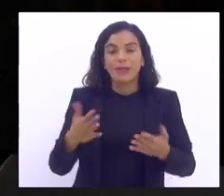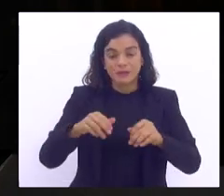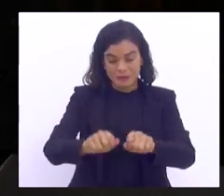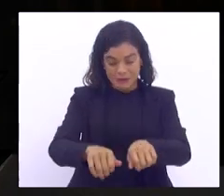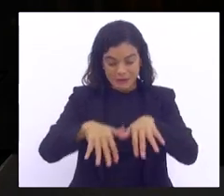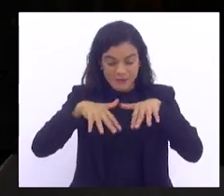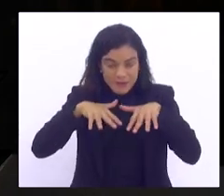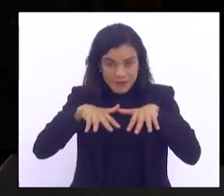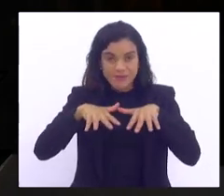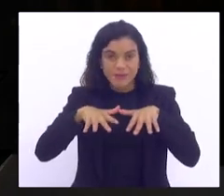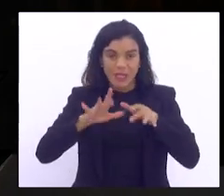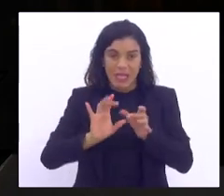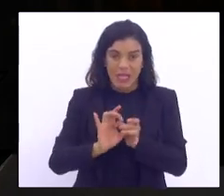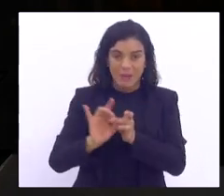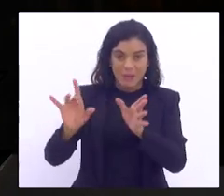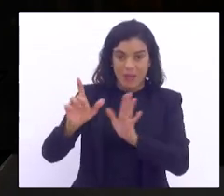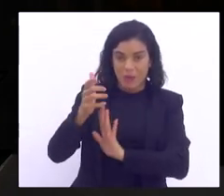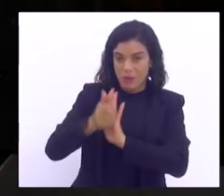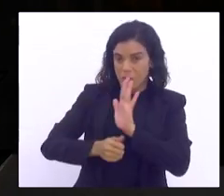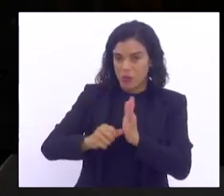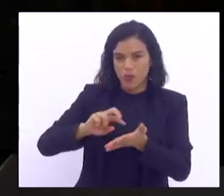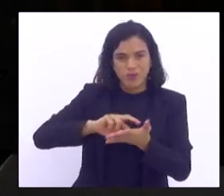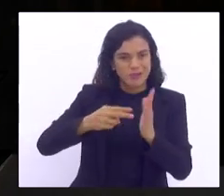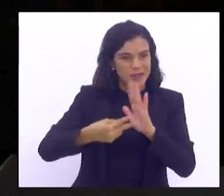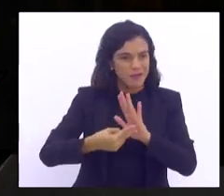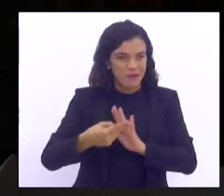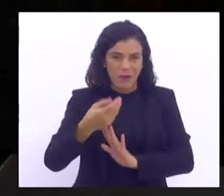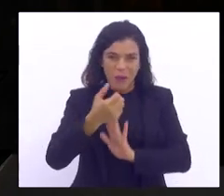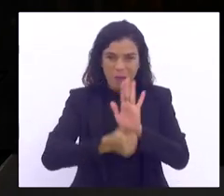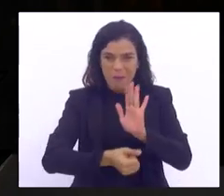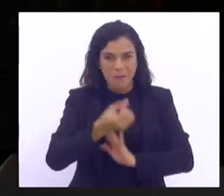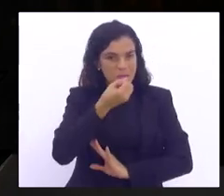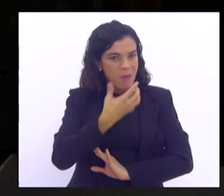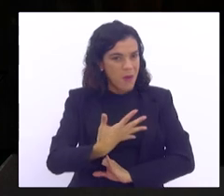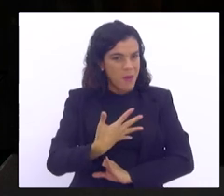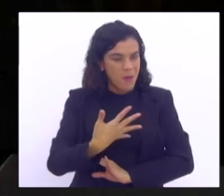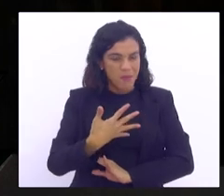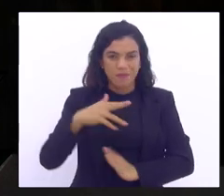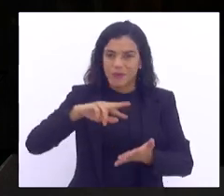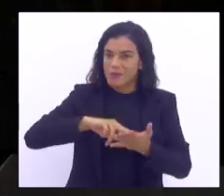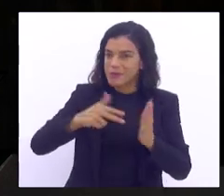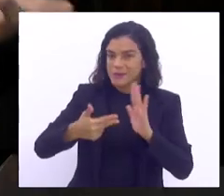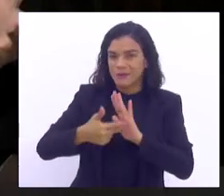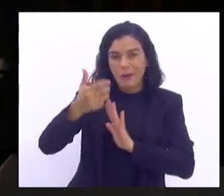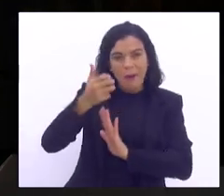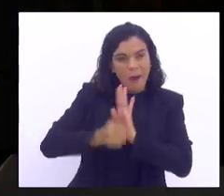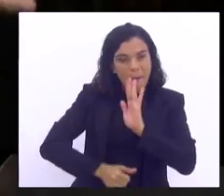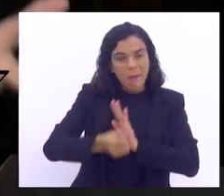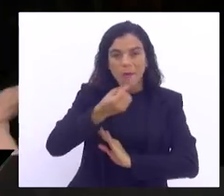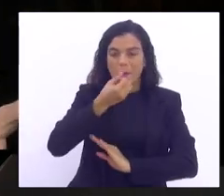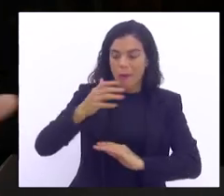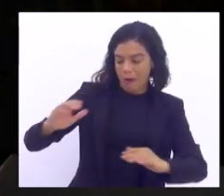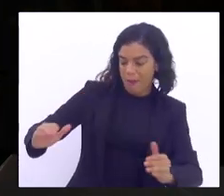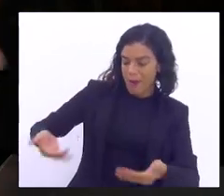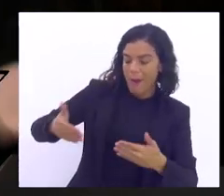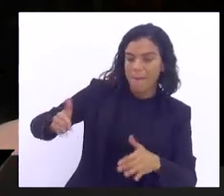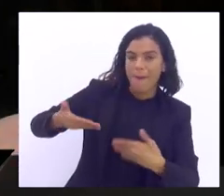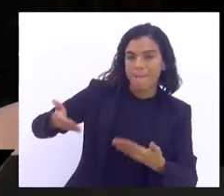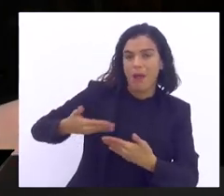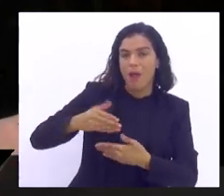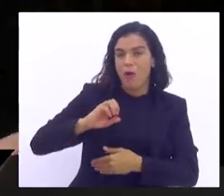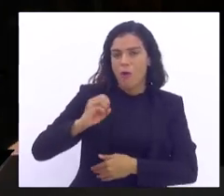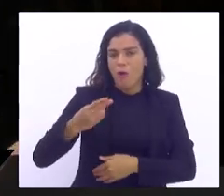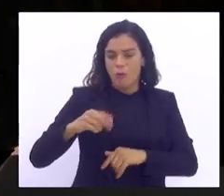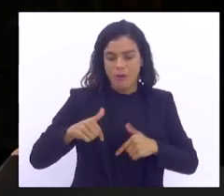ter legalizado o aborto não torna o aborto algo bom, não torna o aborto algo incentivado ou, então, algo